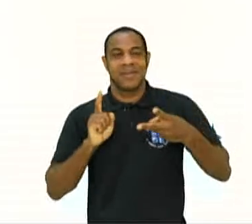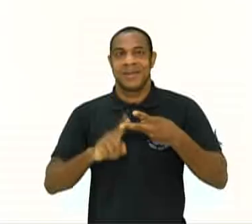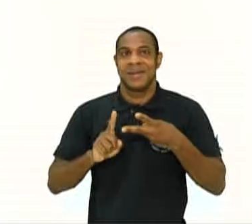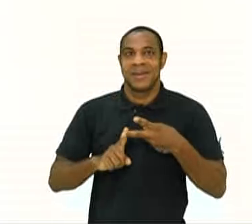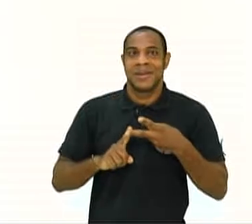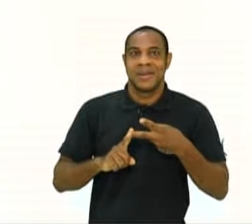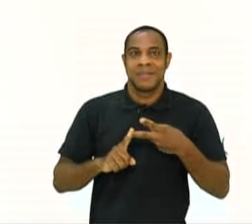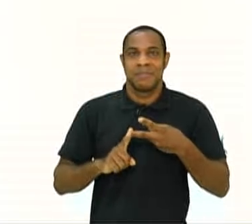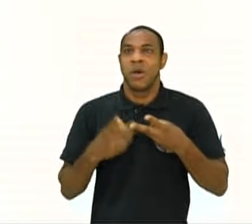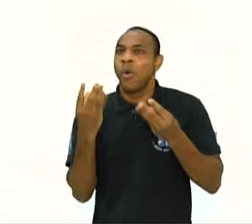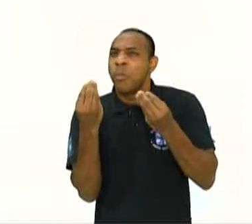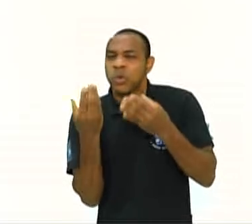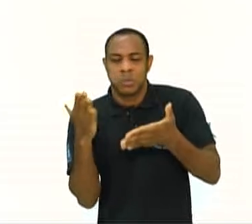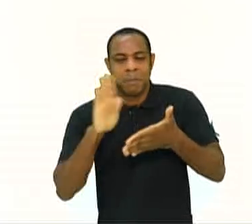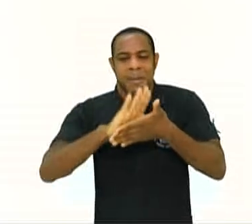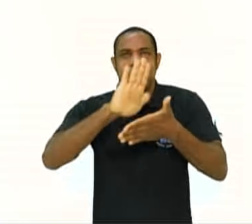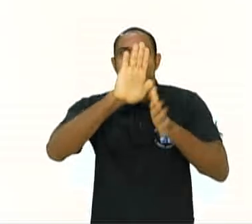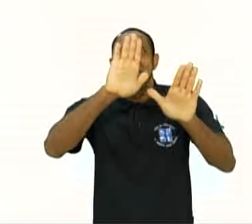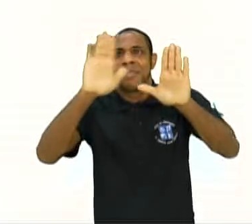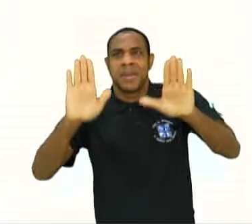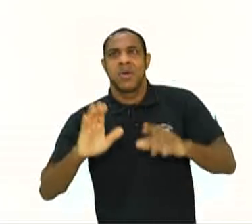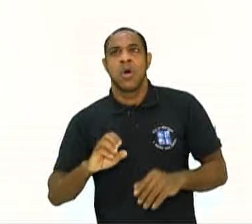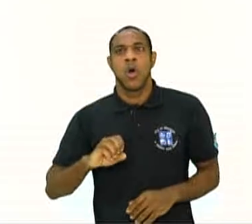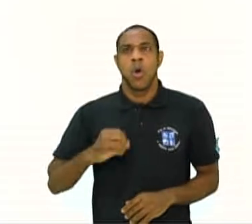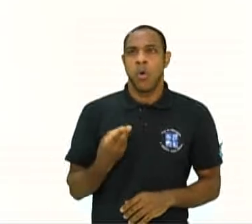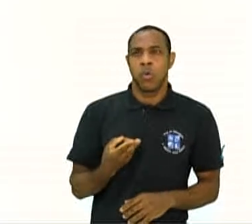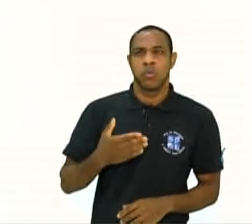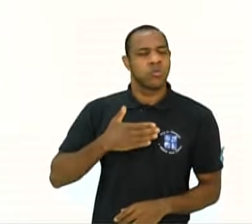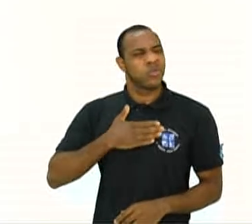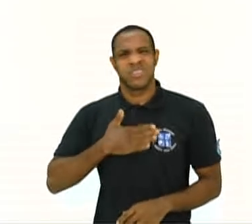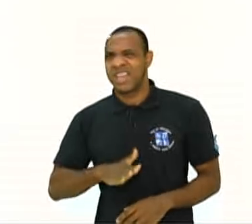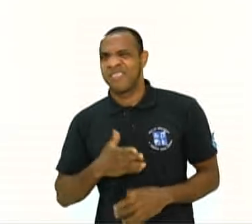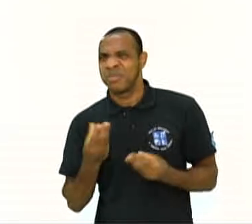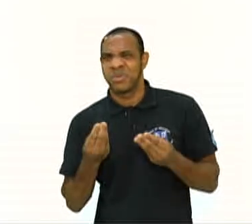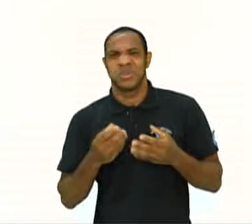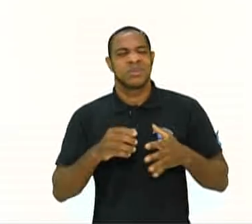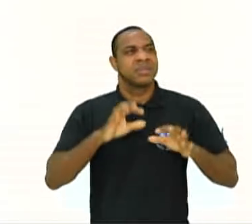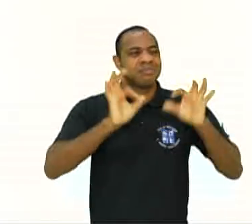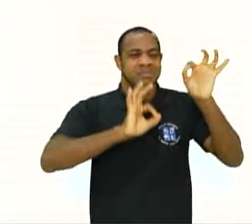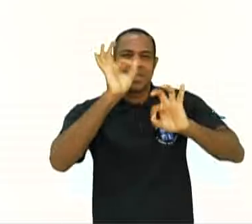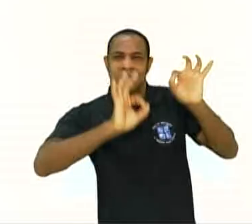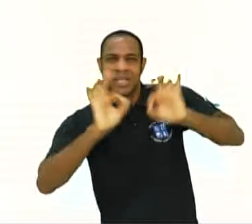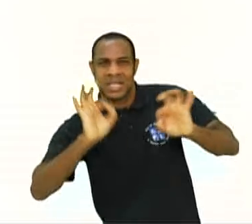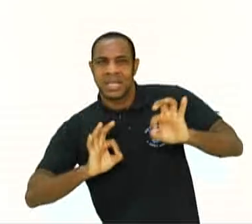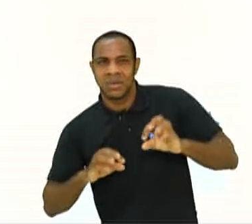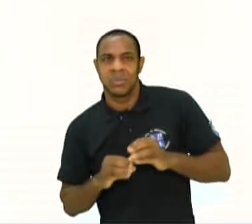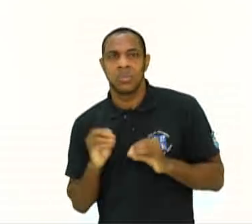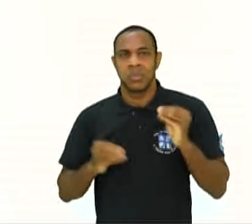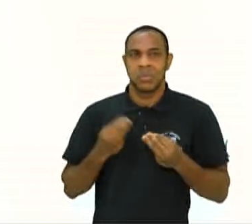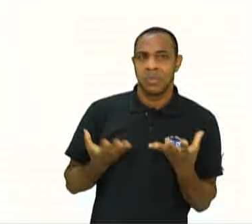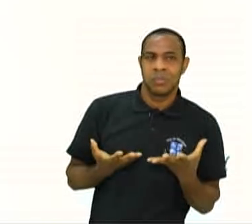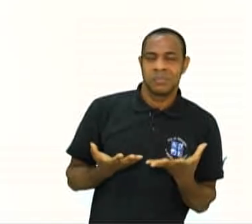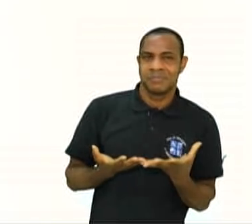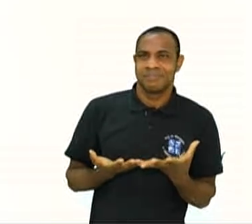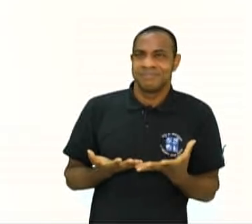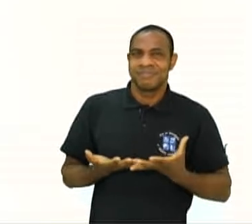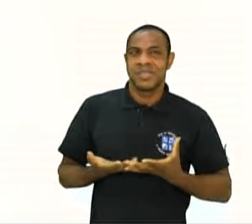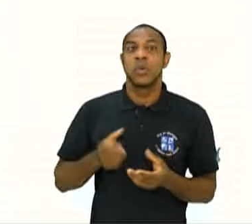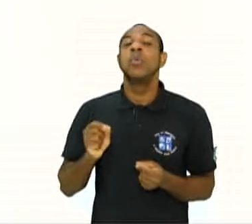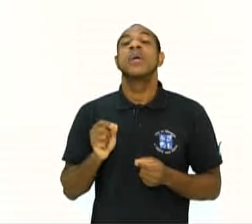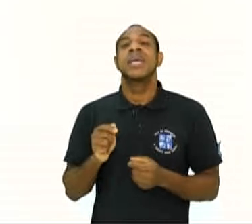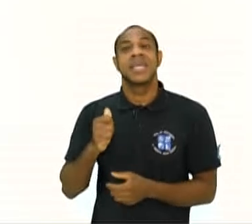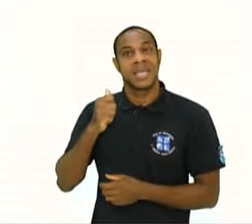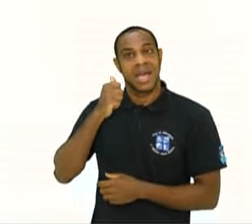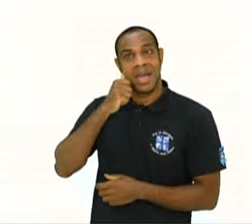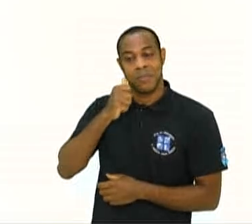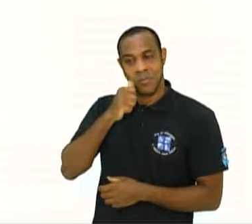de parede ou tinha mau gosto para decoração. O que você acha? Por que a autora do texto